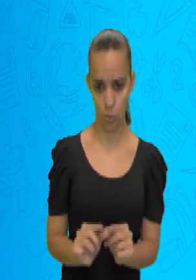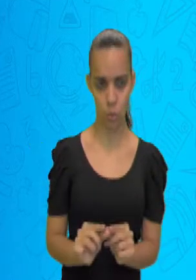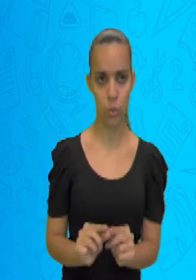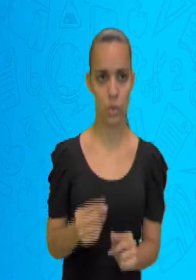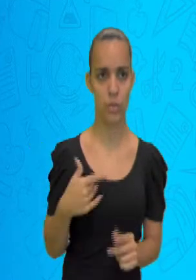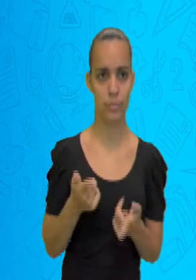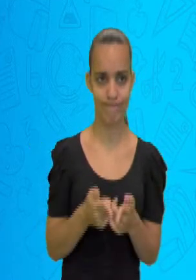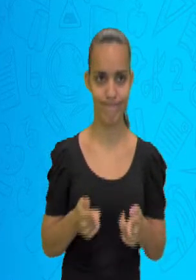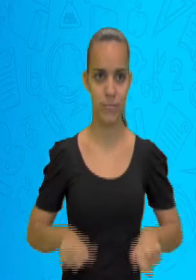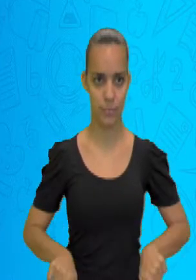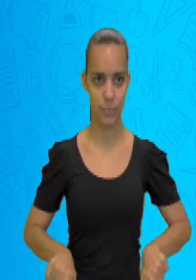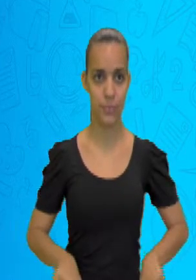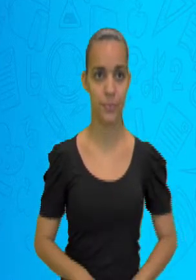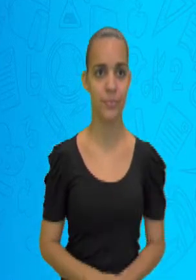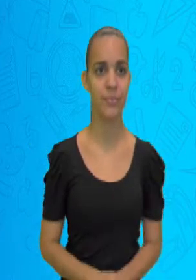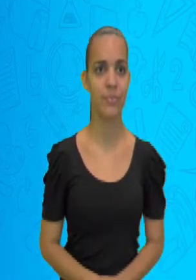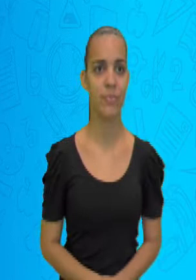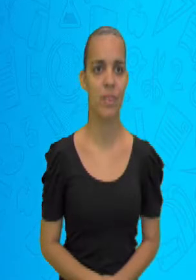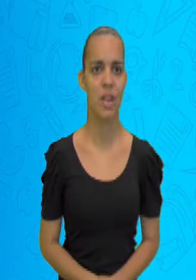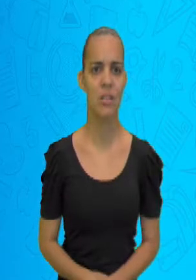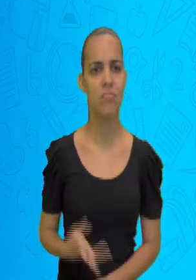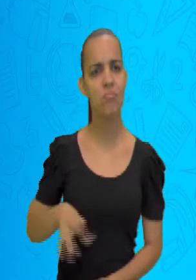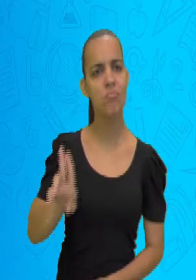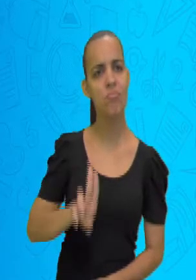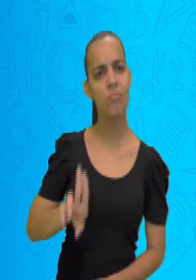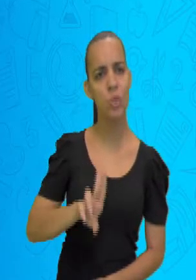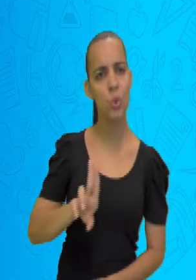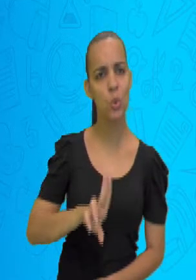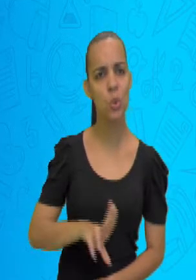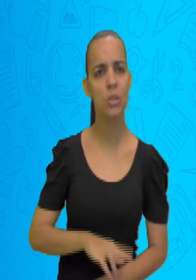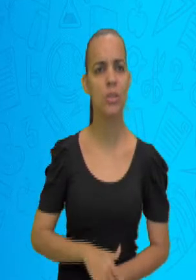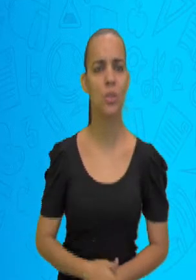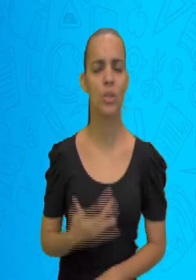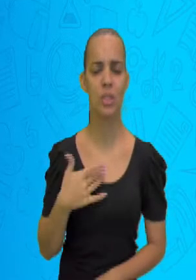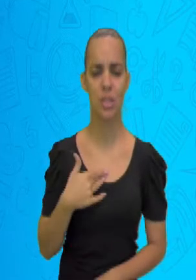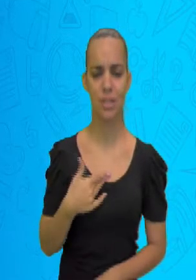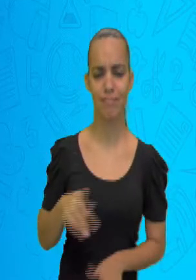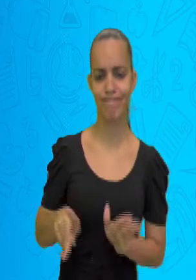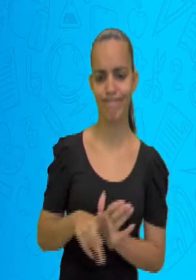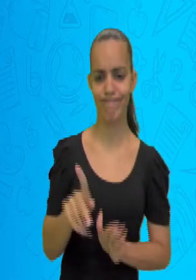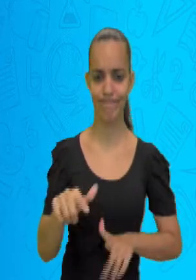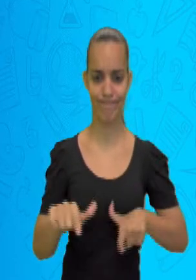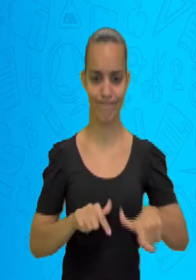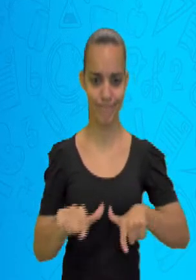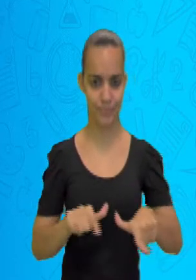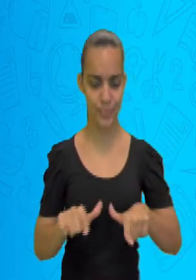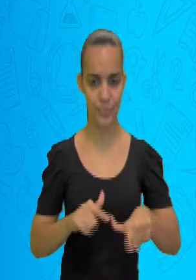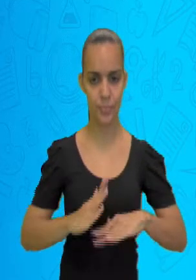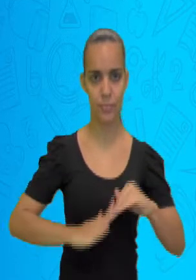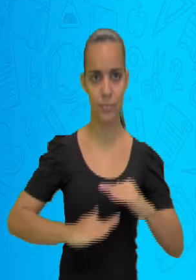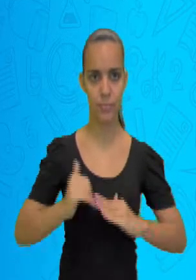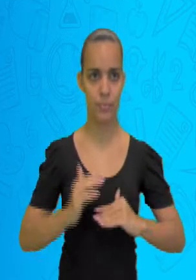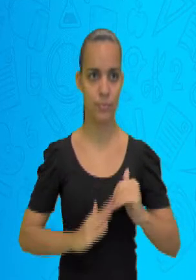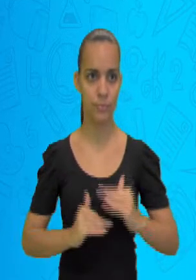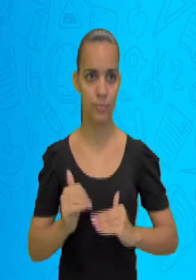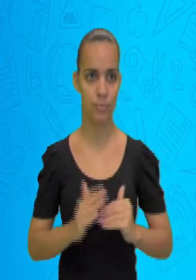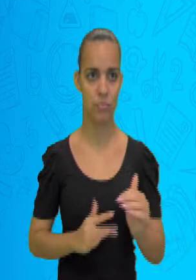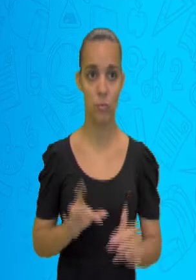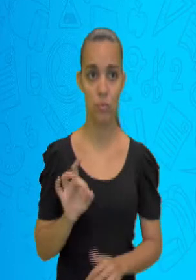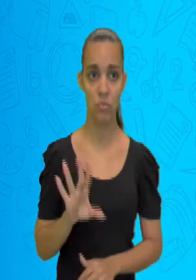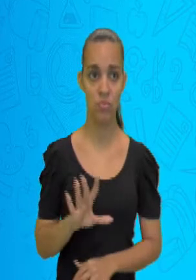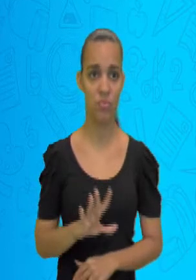a gramática. É utilizada em situações profissionais, acadêmicas ou quando não